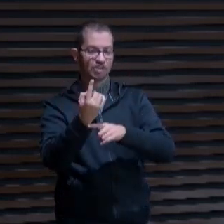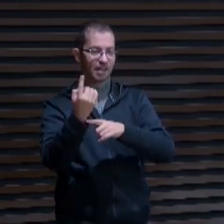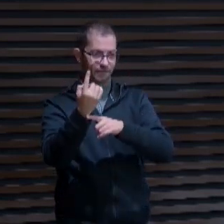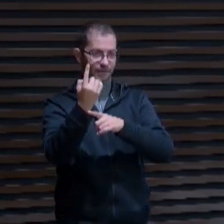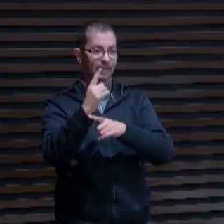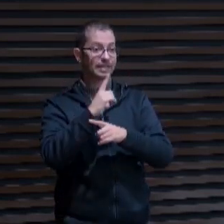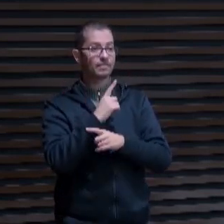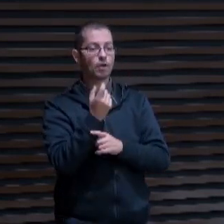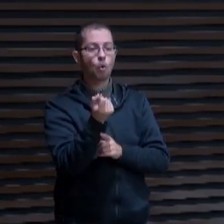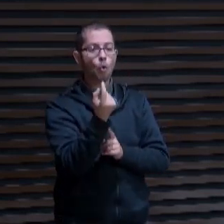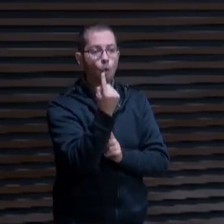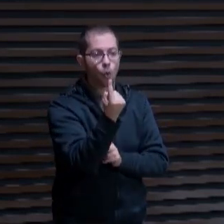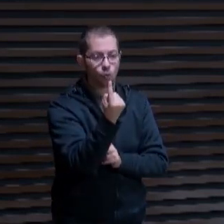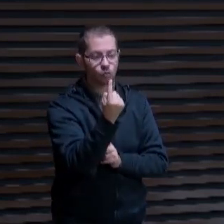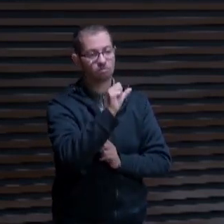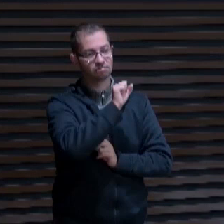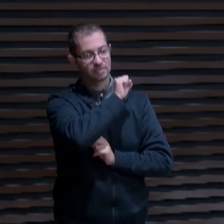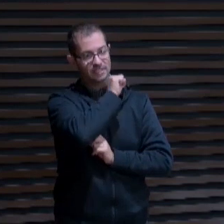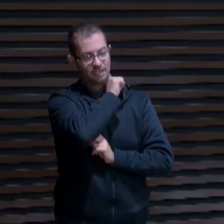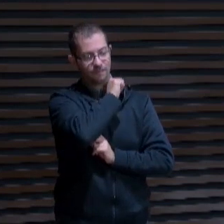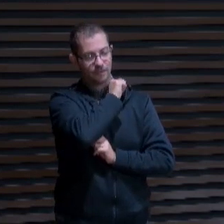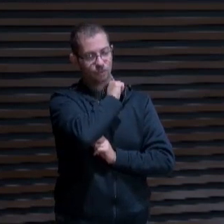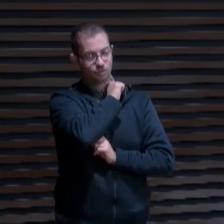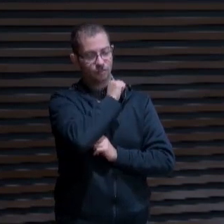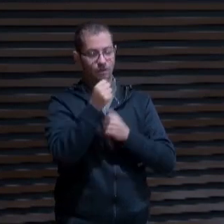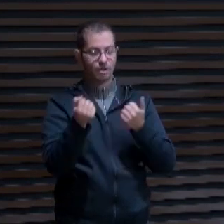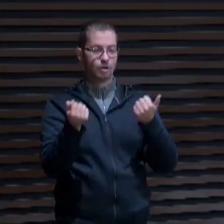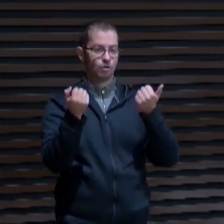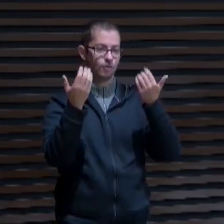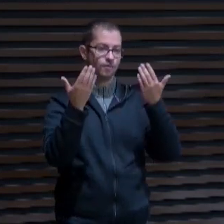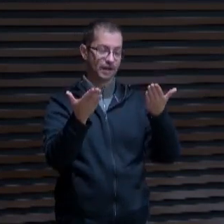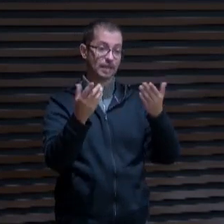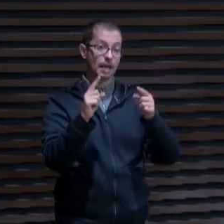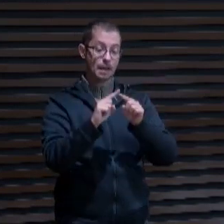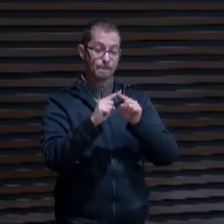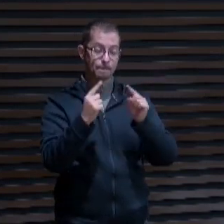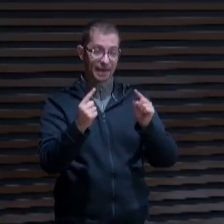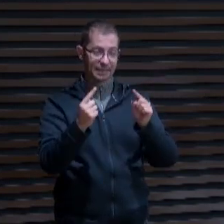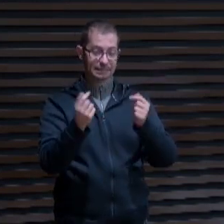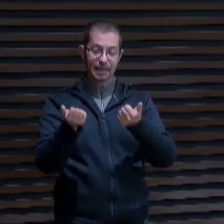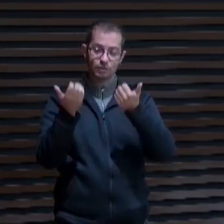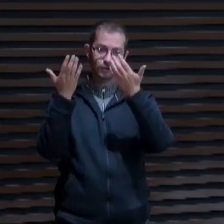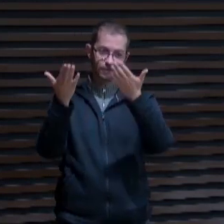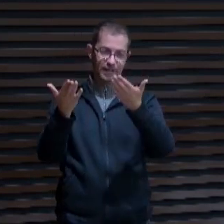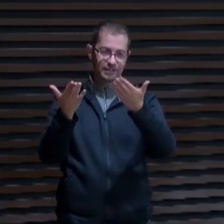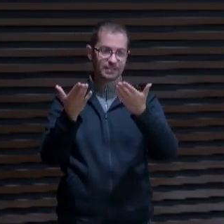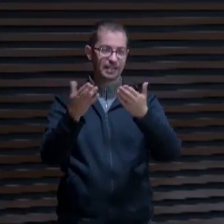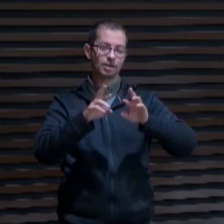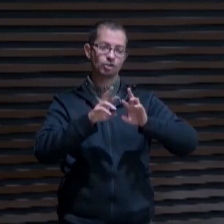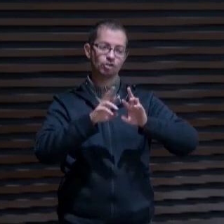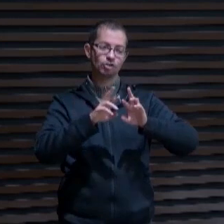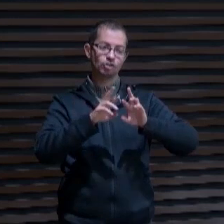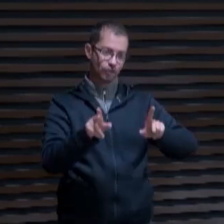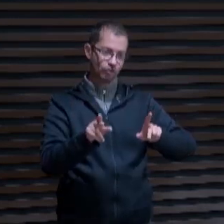um sacrifício e ofertas. Só que ali as ofertas eram outras.